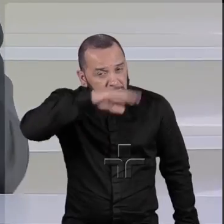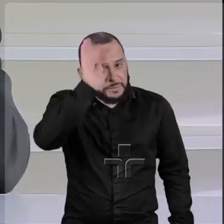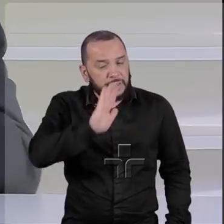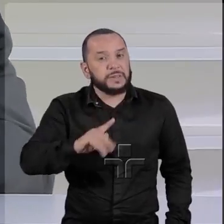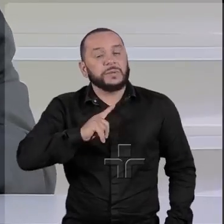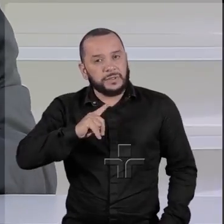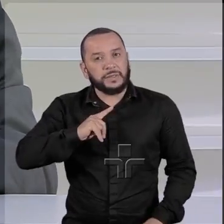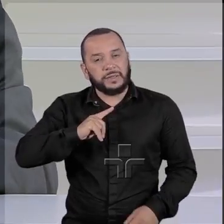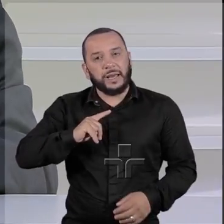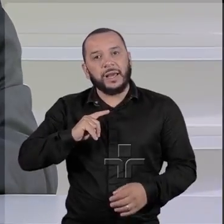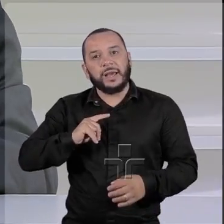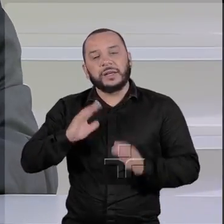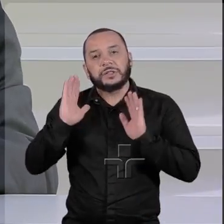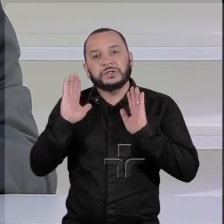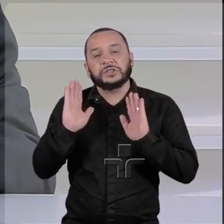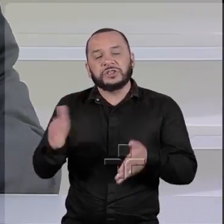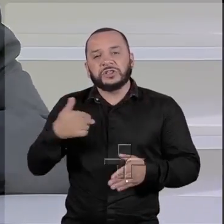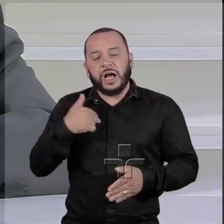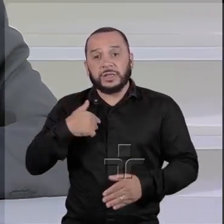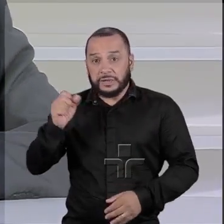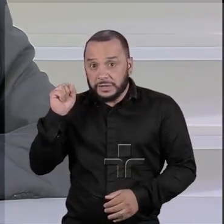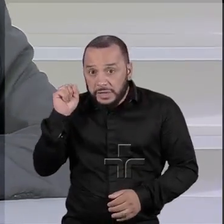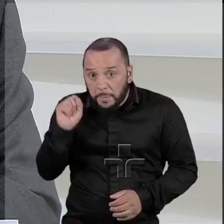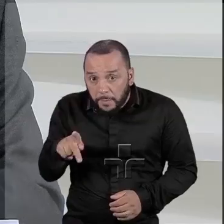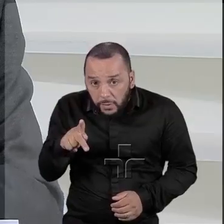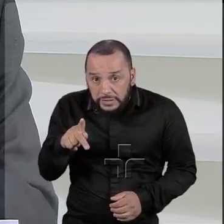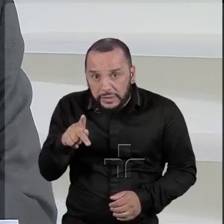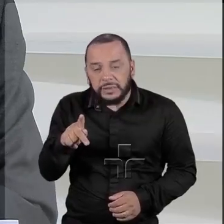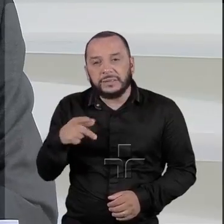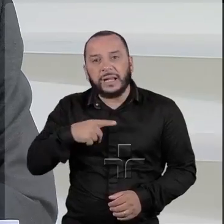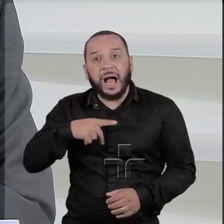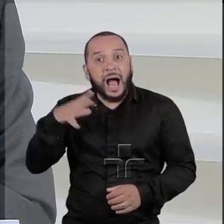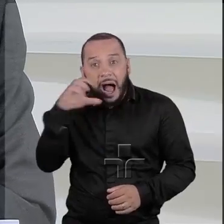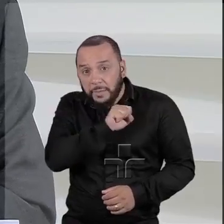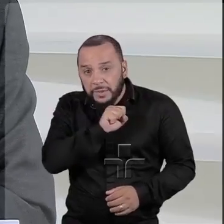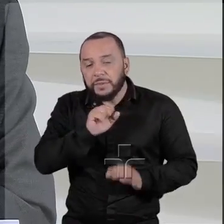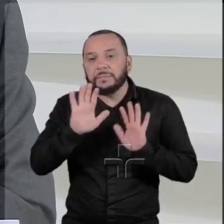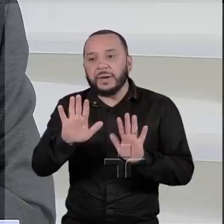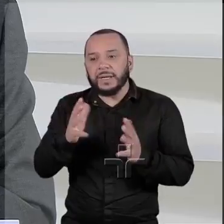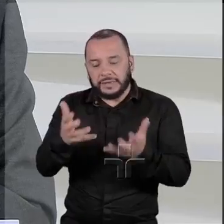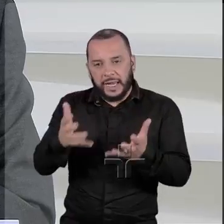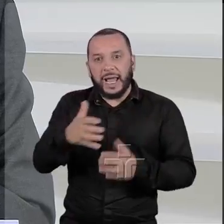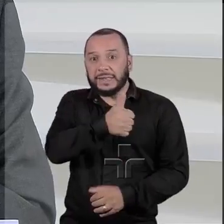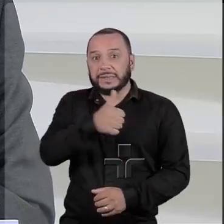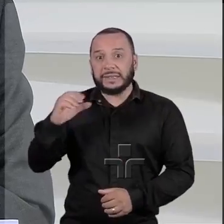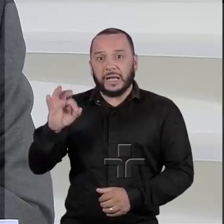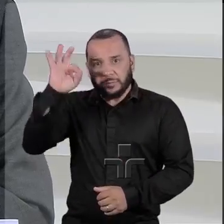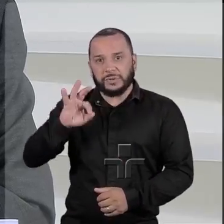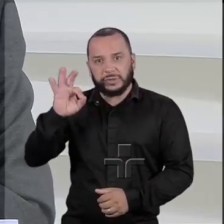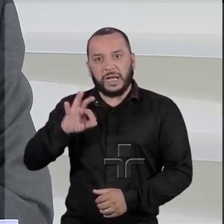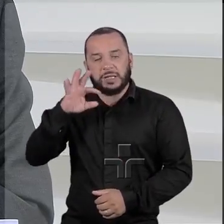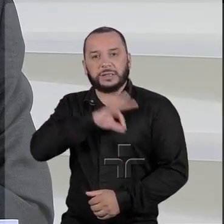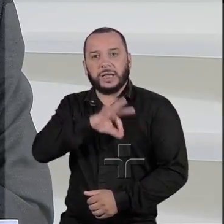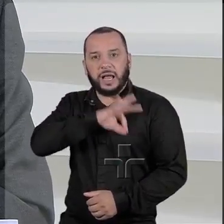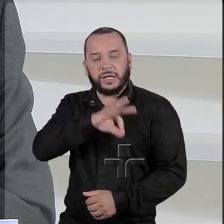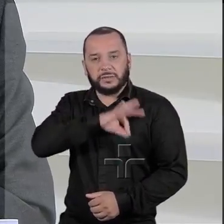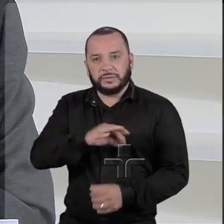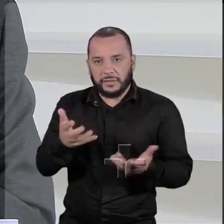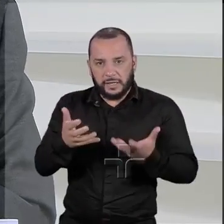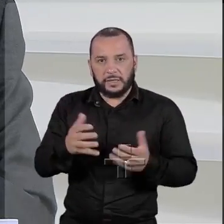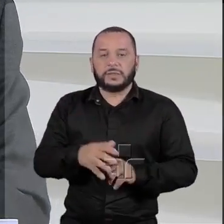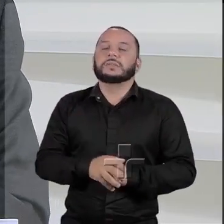precoce, mas com 100% integral. Se você me permitir, nesses países eles vão